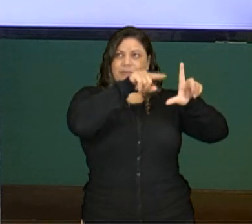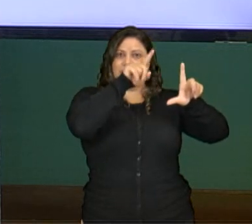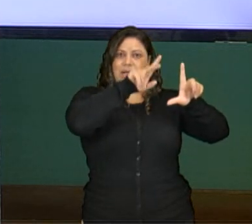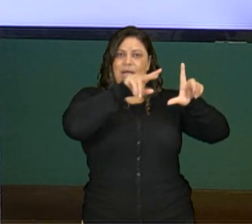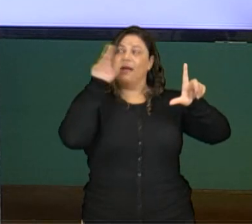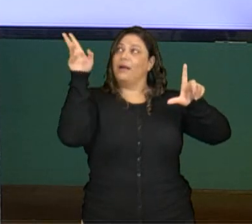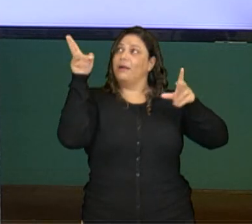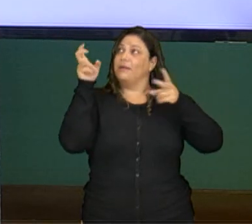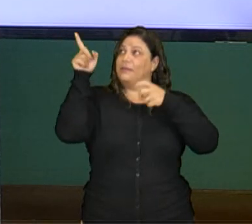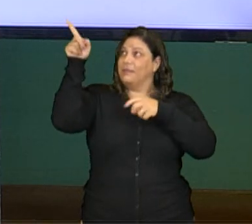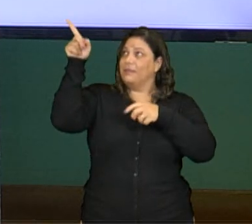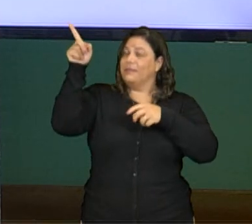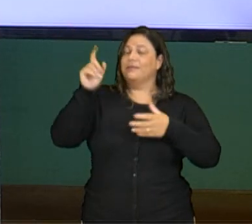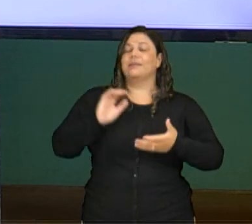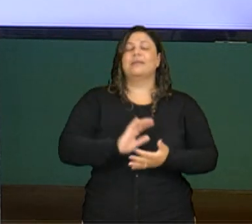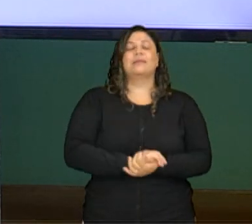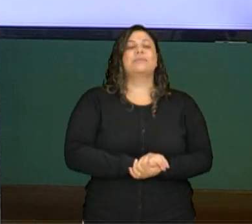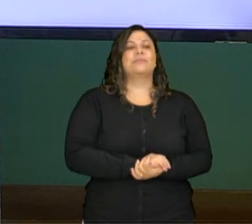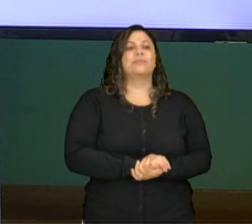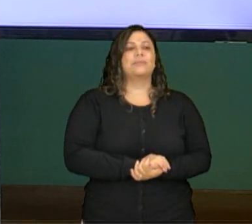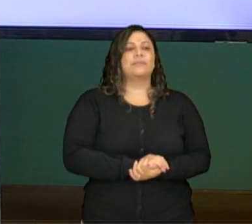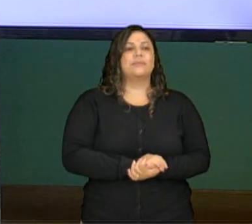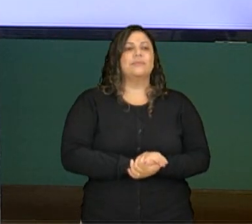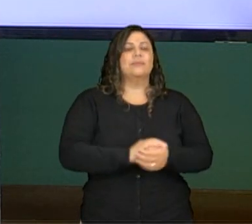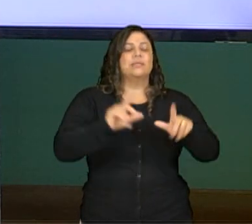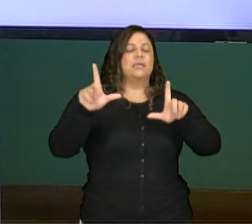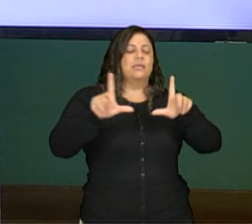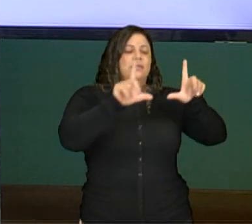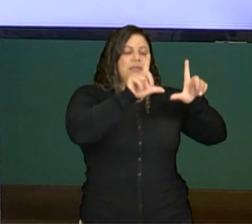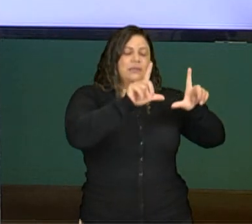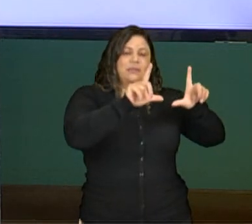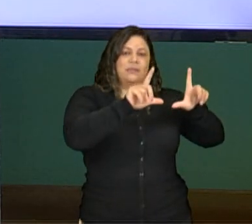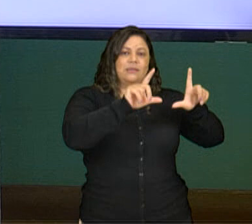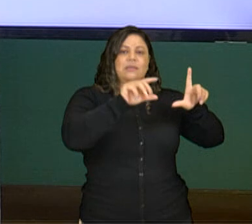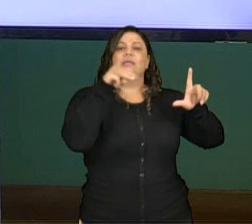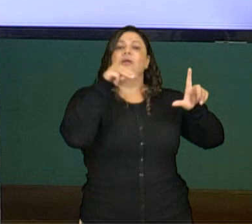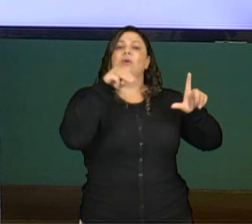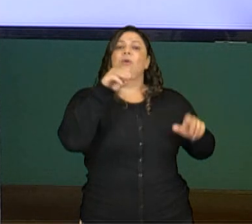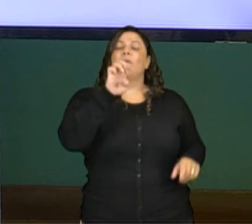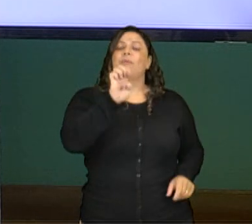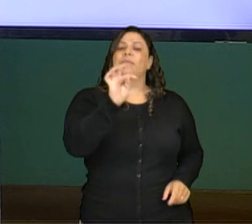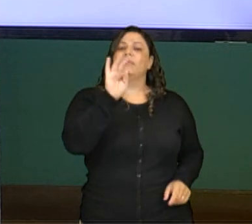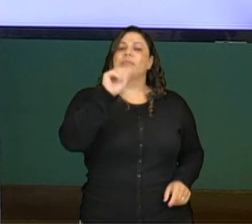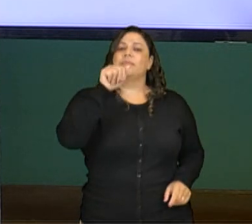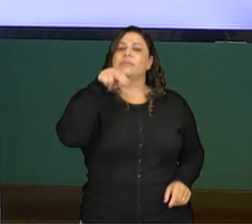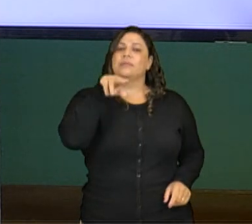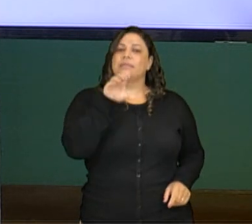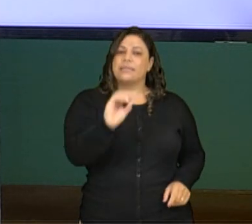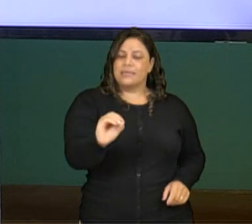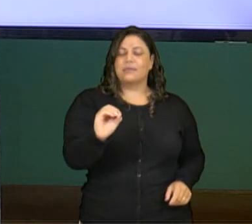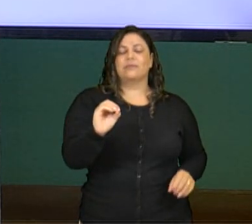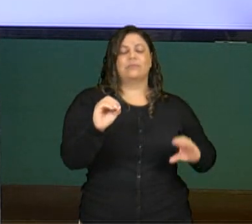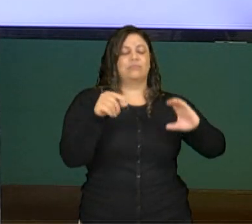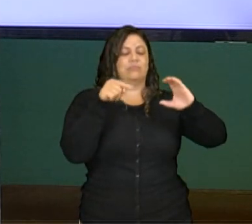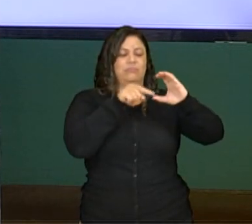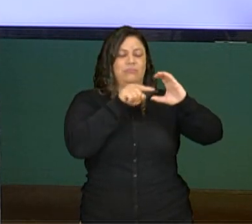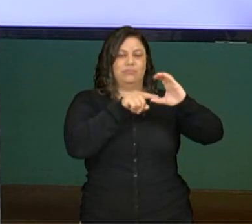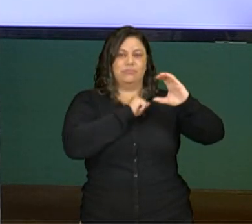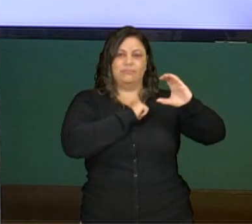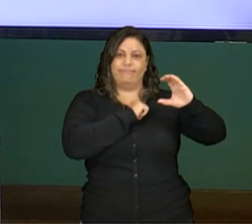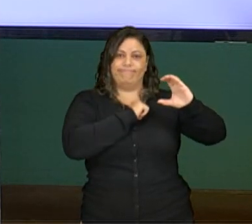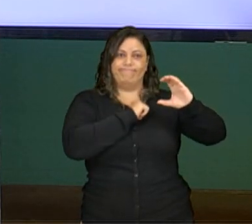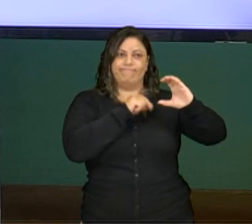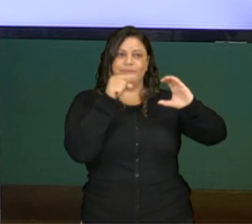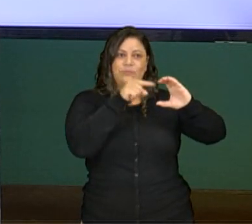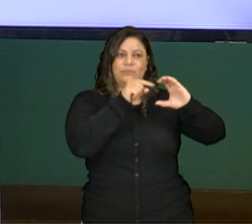uma representação de uma das possibilidades do carbono efetuar as suas 4 ligações químicas.